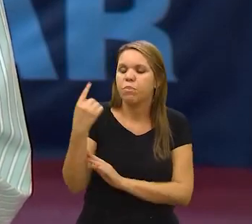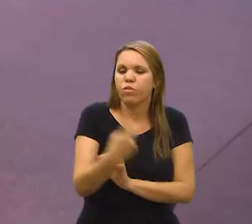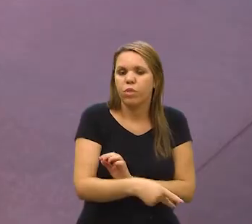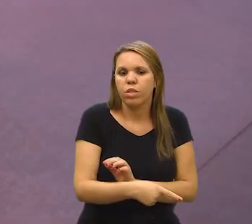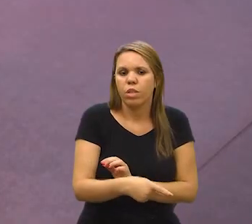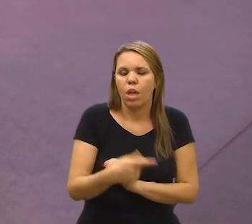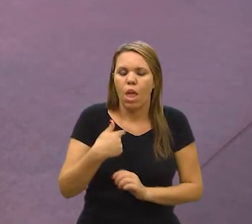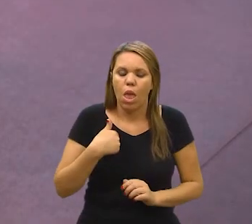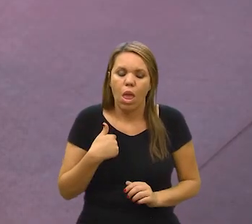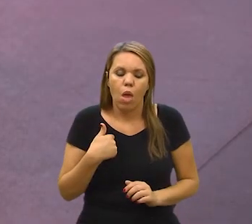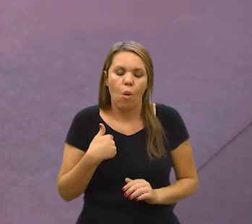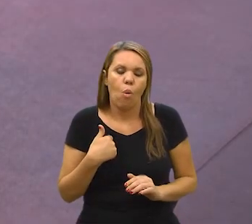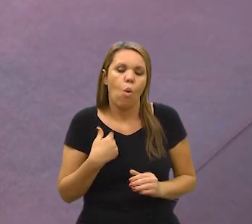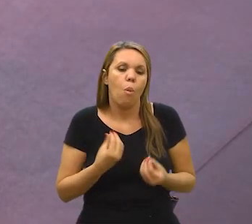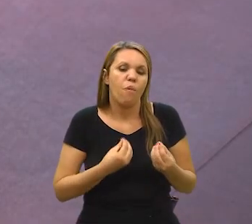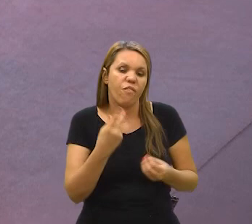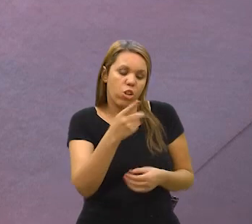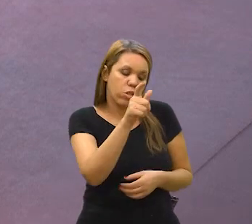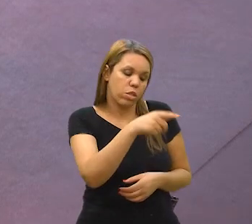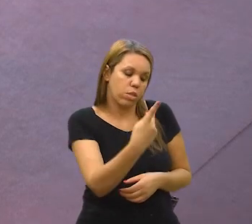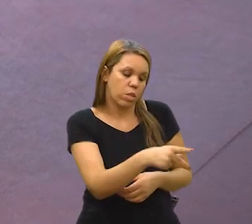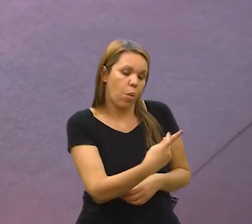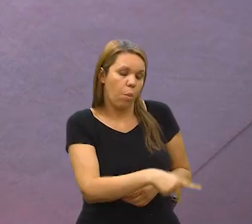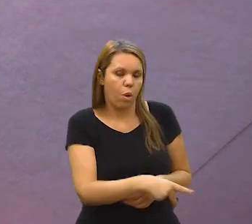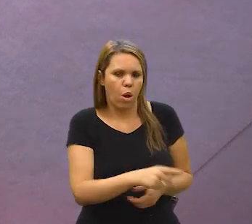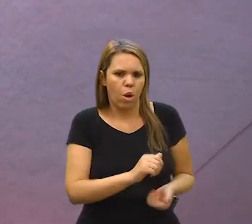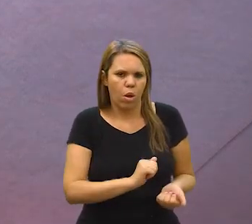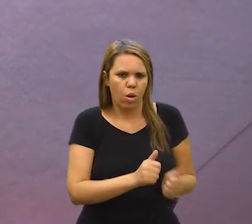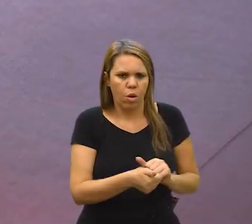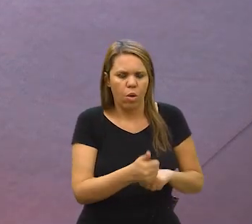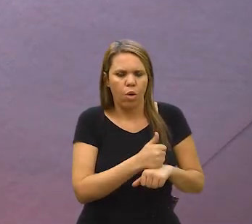rendimento? Eu acho que foi um rendimento, assim, de performance foi